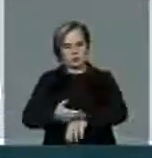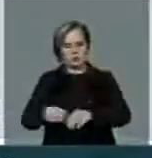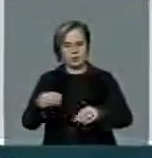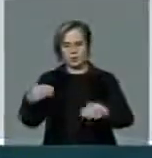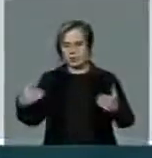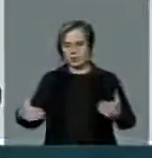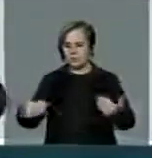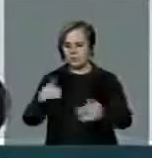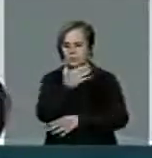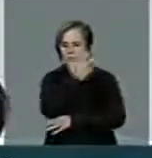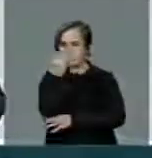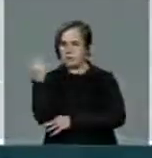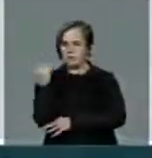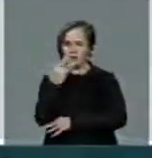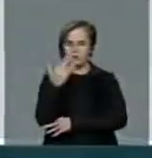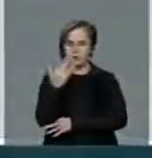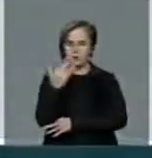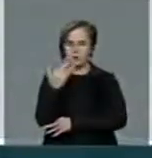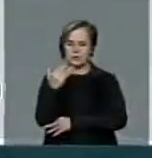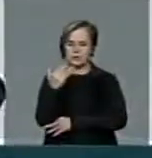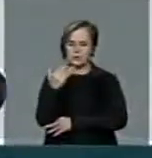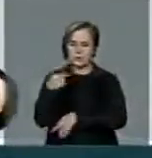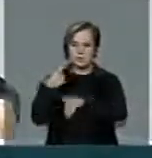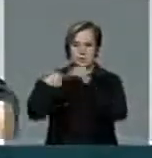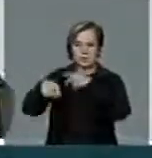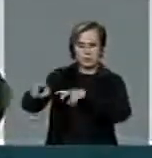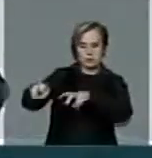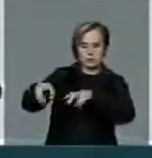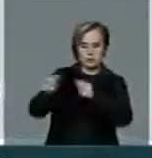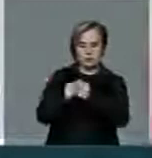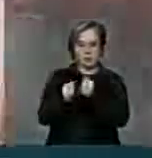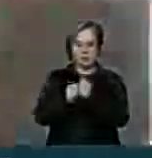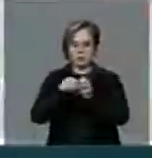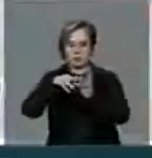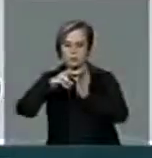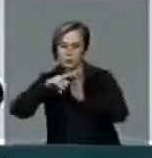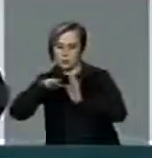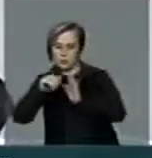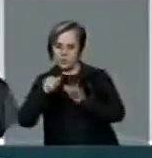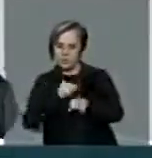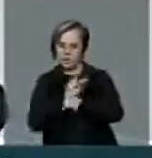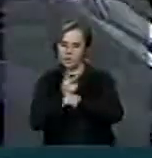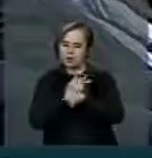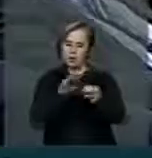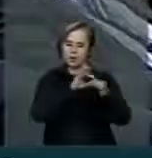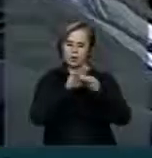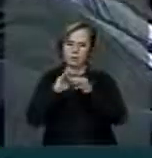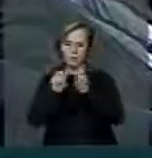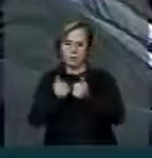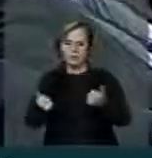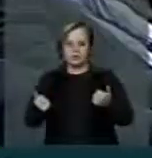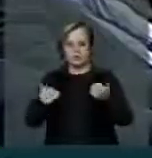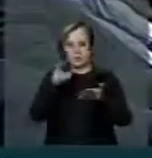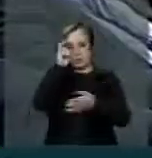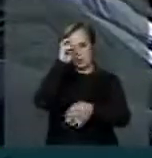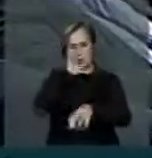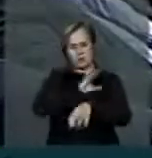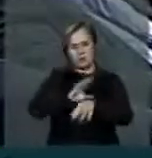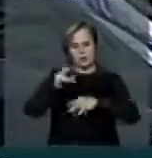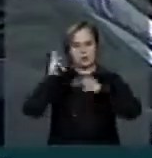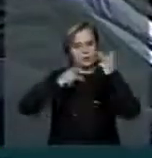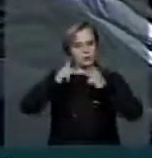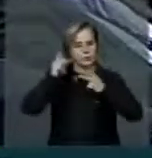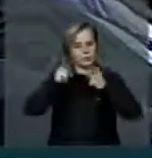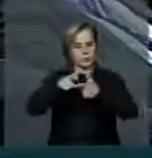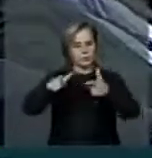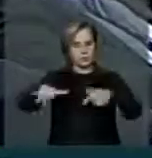não é só o Ministério do Meio Ambiente, o Ministério do Desenvolvimento Agrário e o MAPA estão procurando esses caminhos para dar uma cultura política de diálogo, de